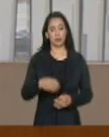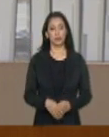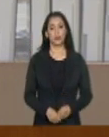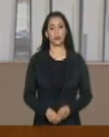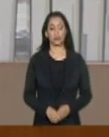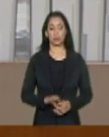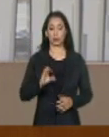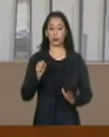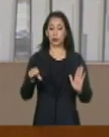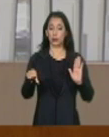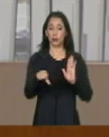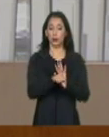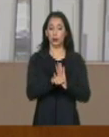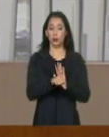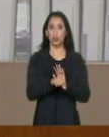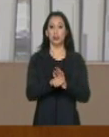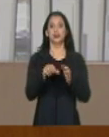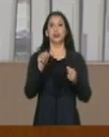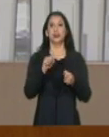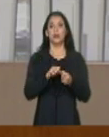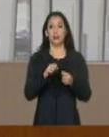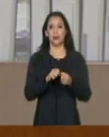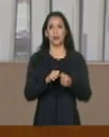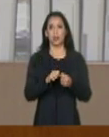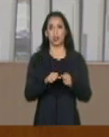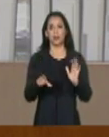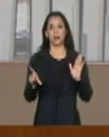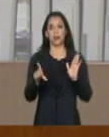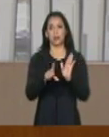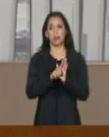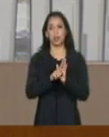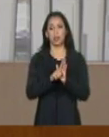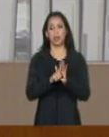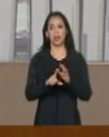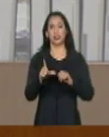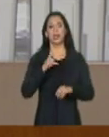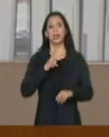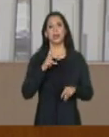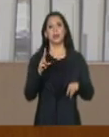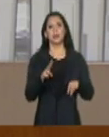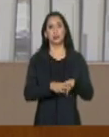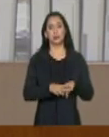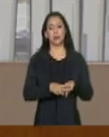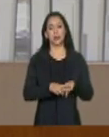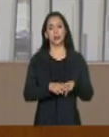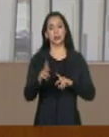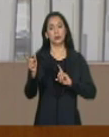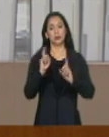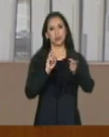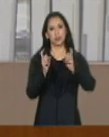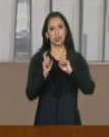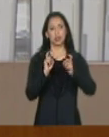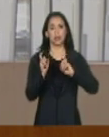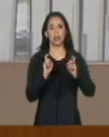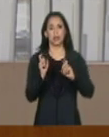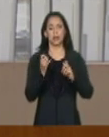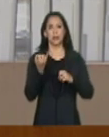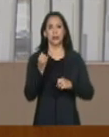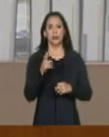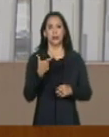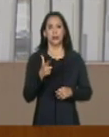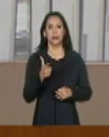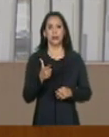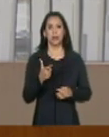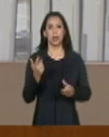ou crime propriamente militar definidos em lei. Nós temos prisão administrativa, sem sequer ter um